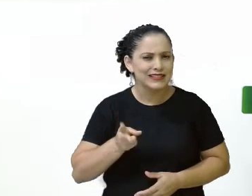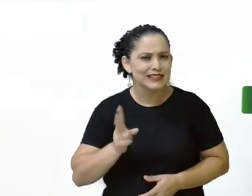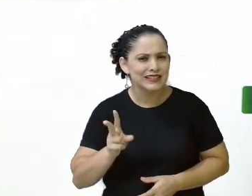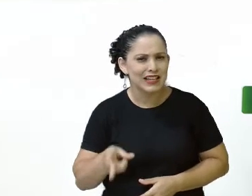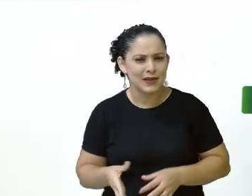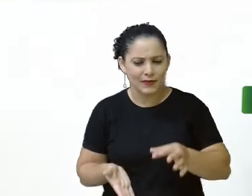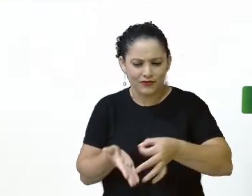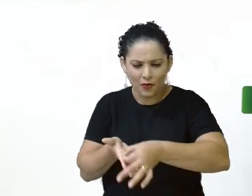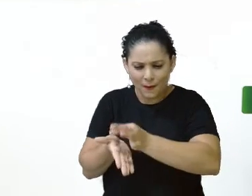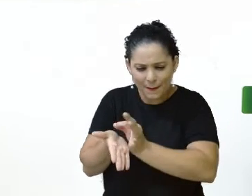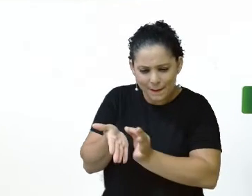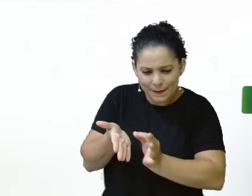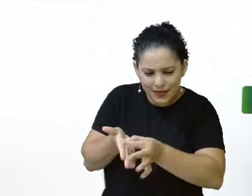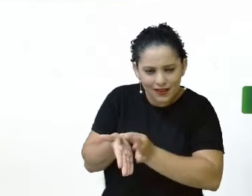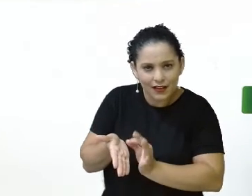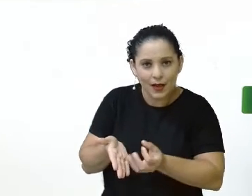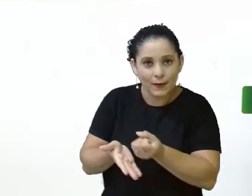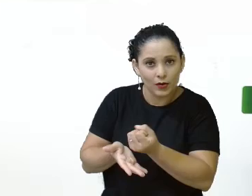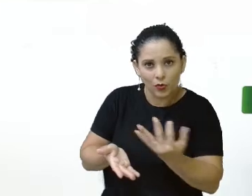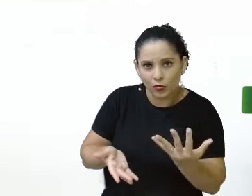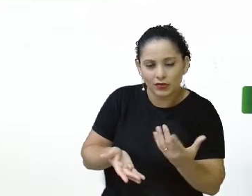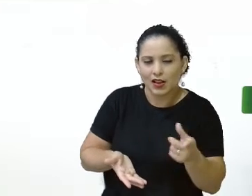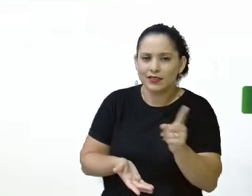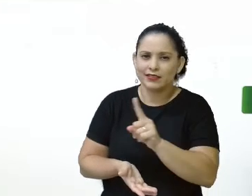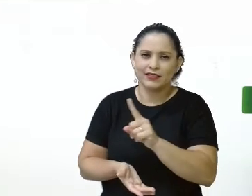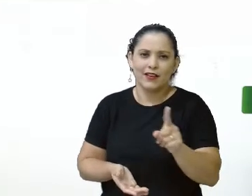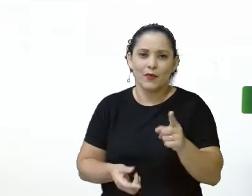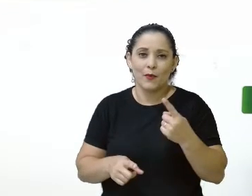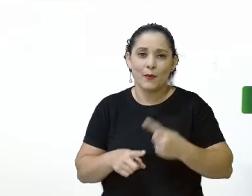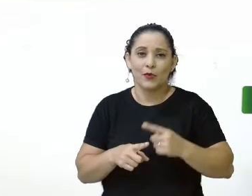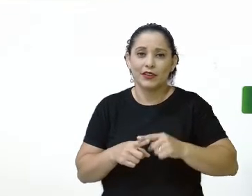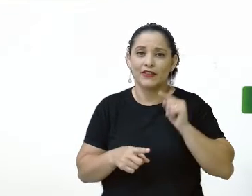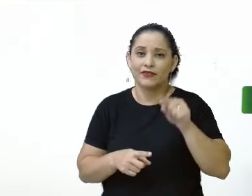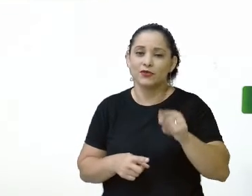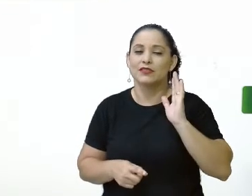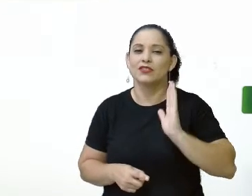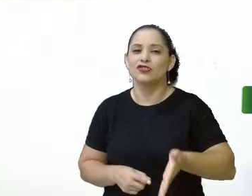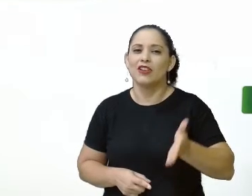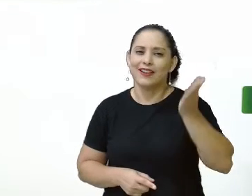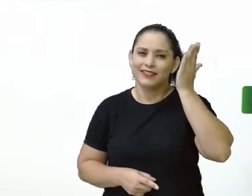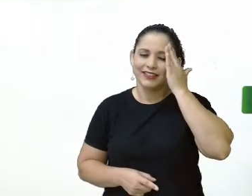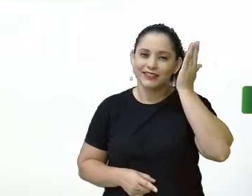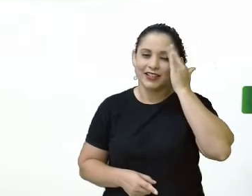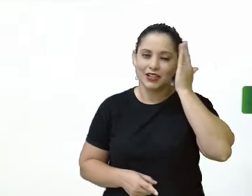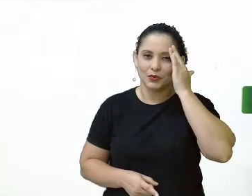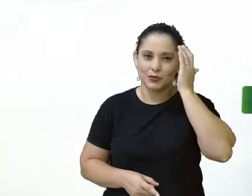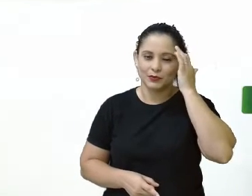pegar os feijões da minha casa? Não, porque você já entendeu multiplicação.